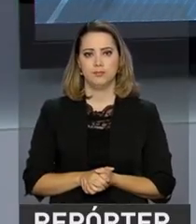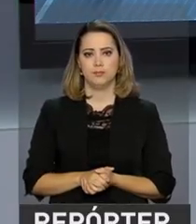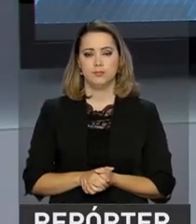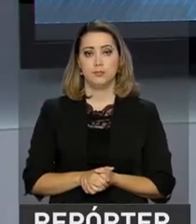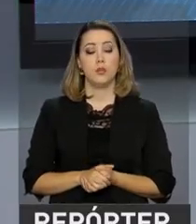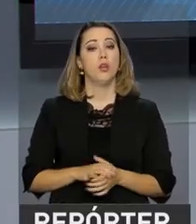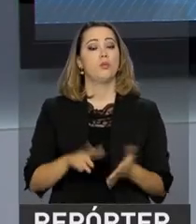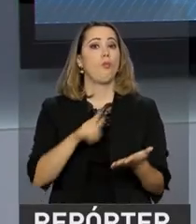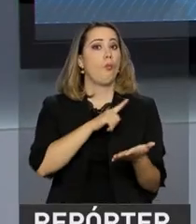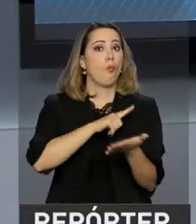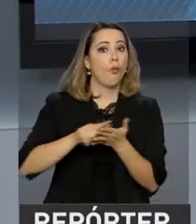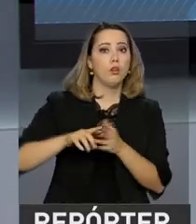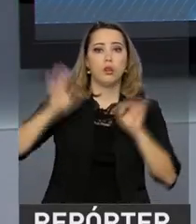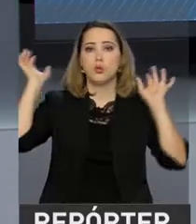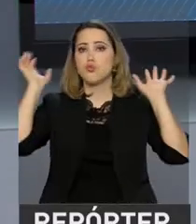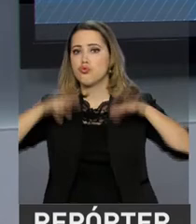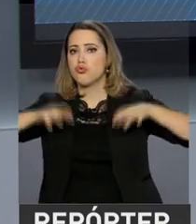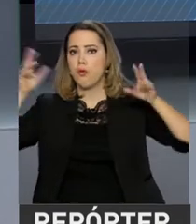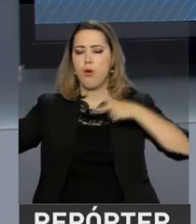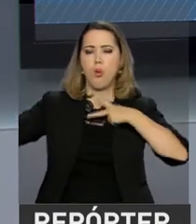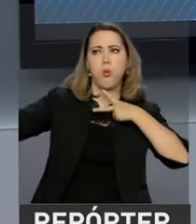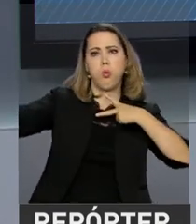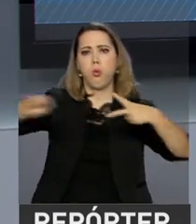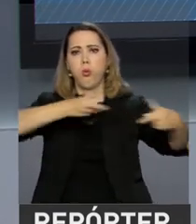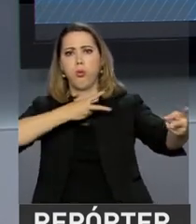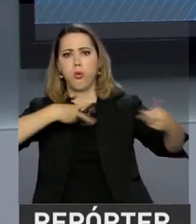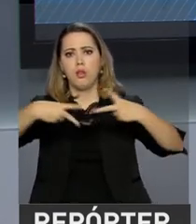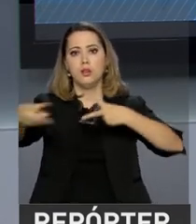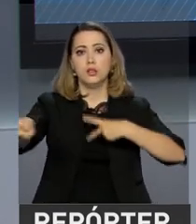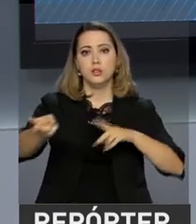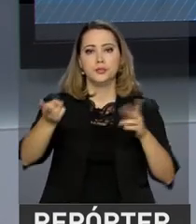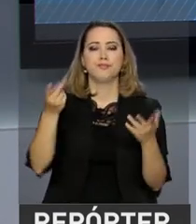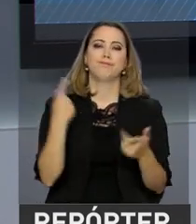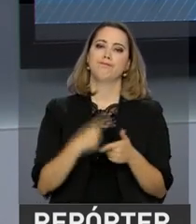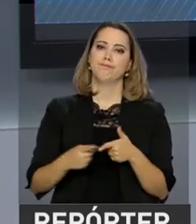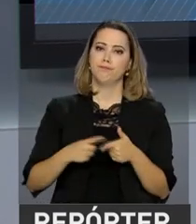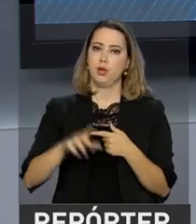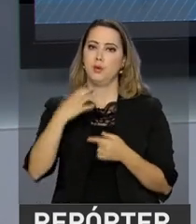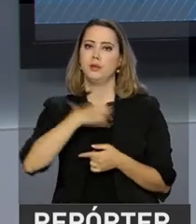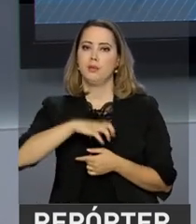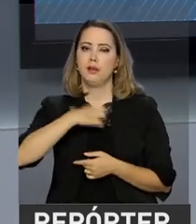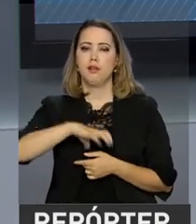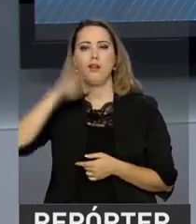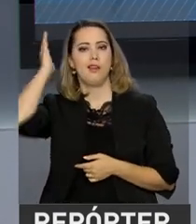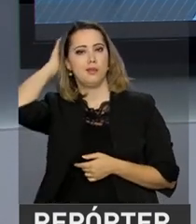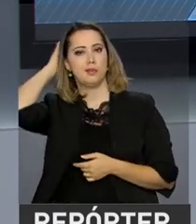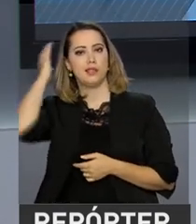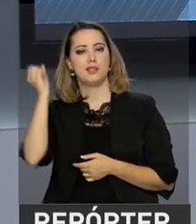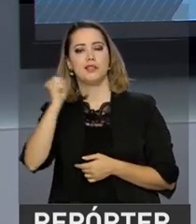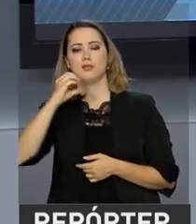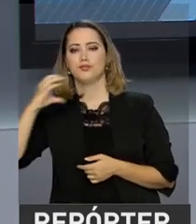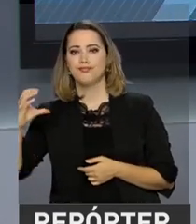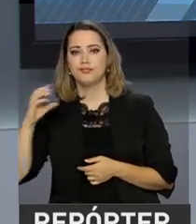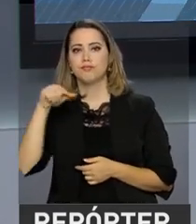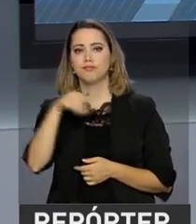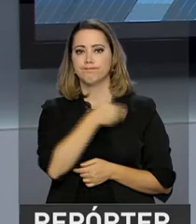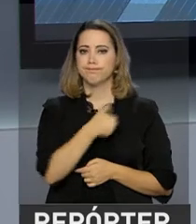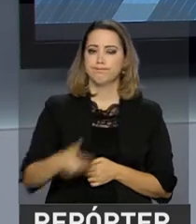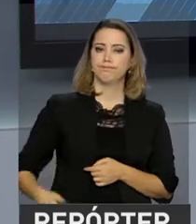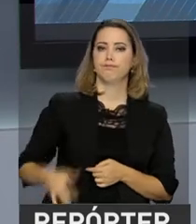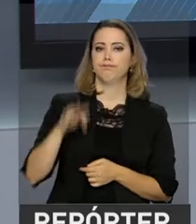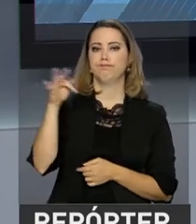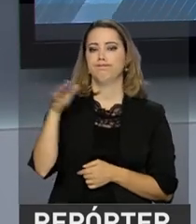Estiagem, chuvas intensas e vendavais causaram estragos em cidades da Bahia, do Pará e de Santa Catarina. O governo